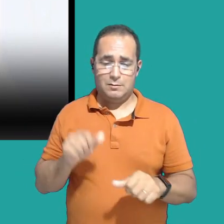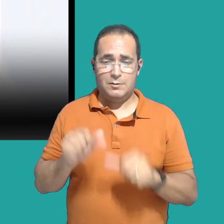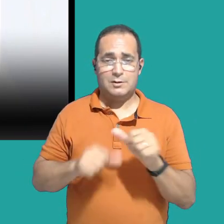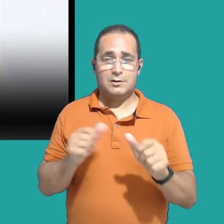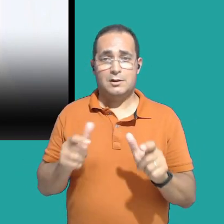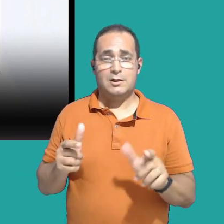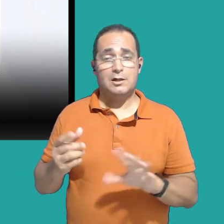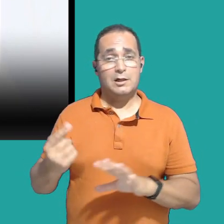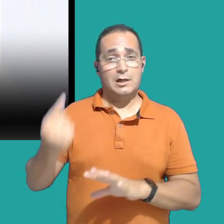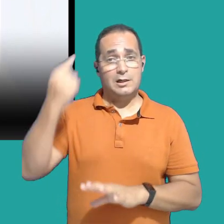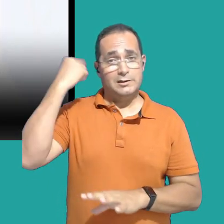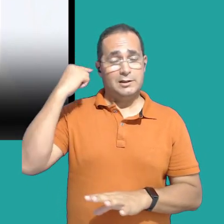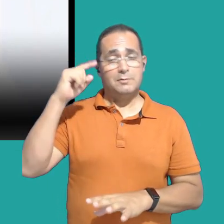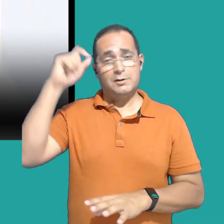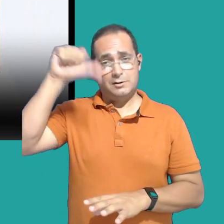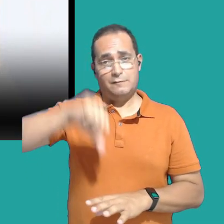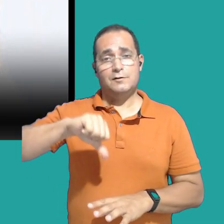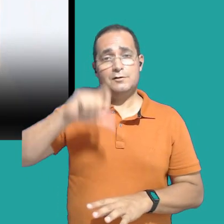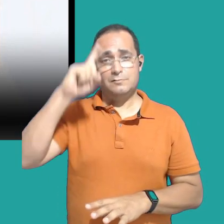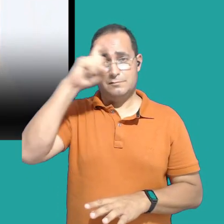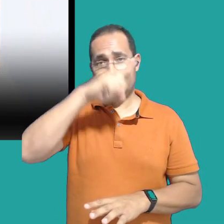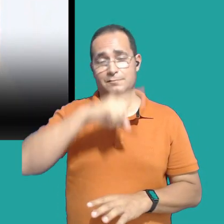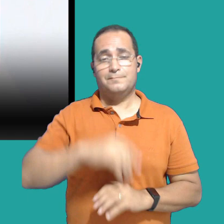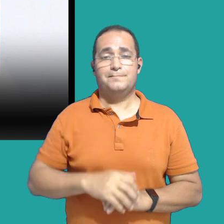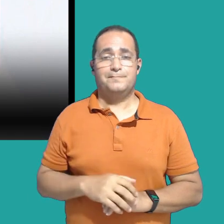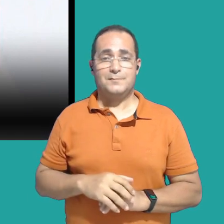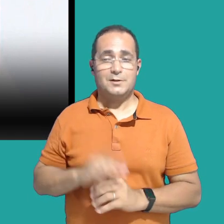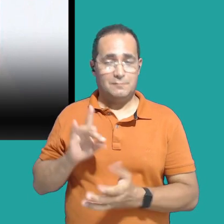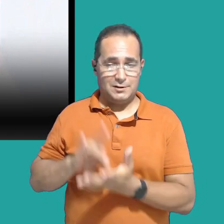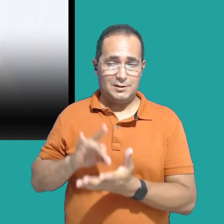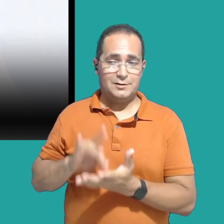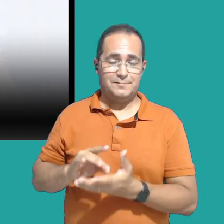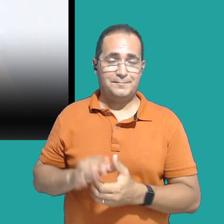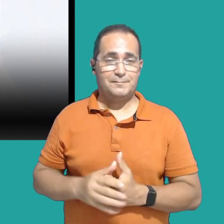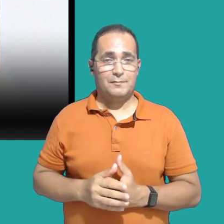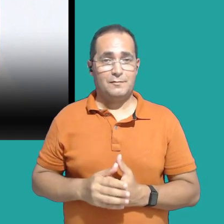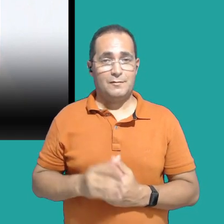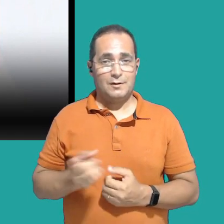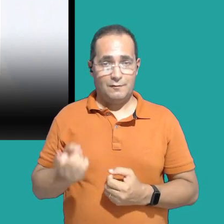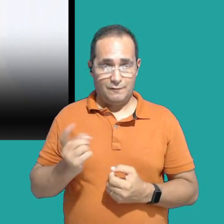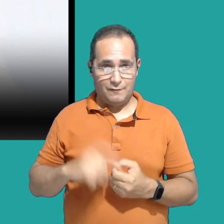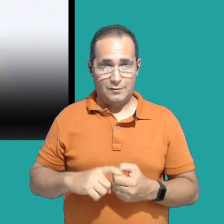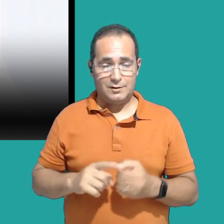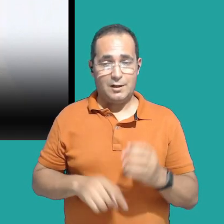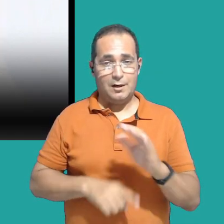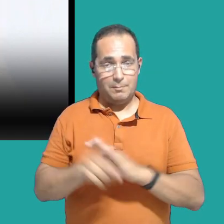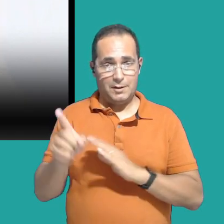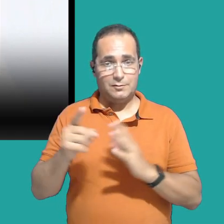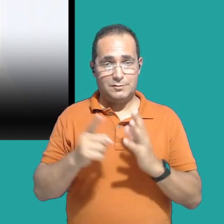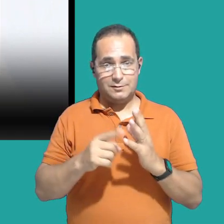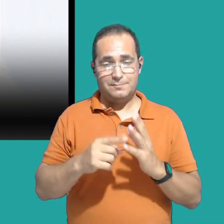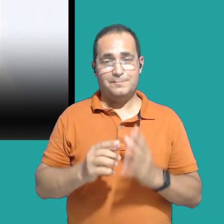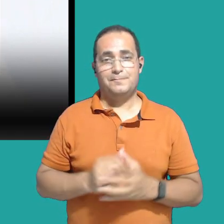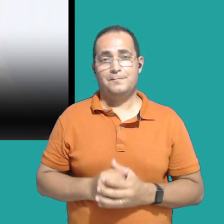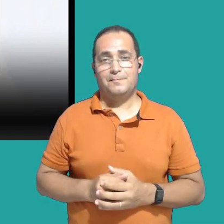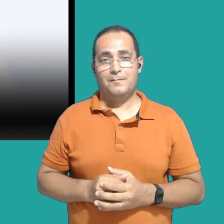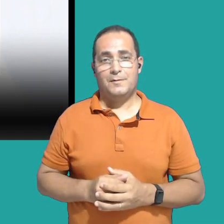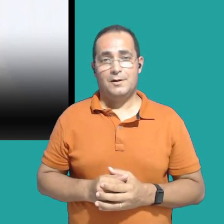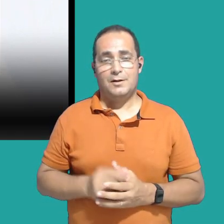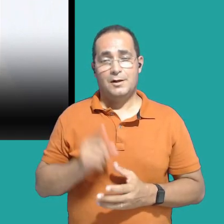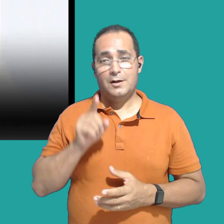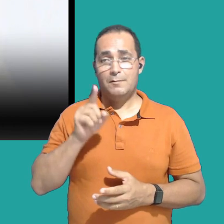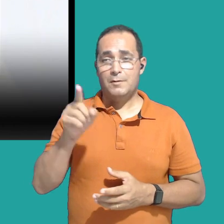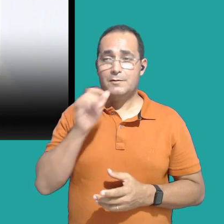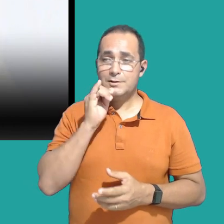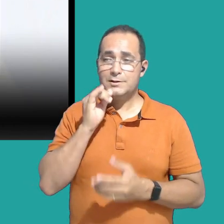não quiser. Exatamente. Antigamente era muito pior. Verdade. Pois é. Sim, aí volta para a quarta